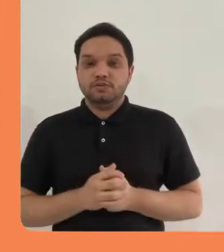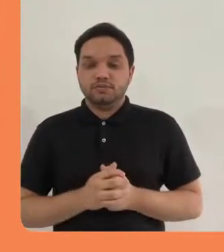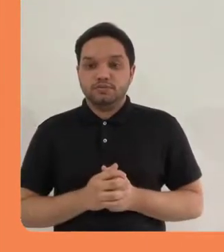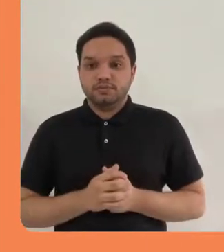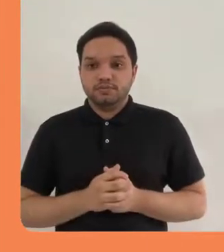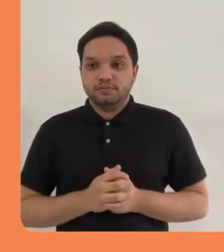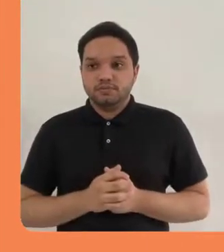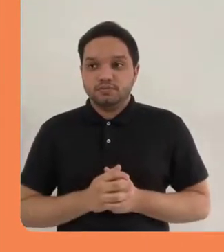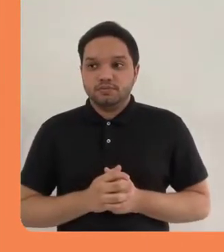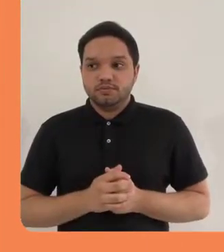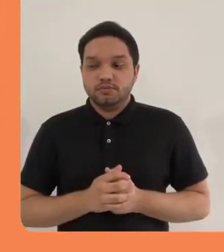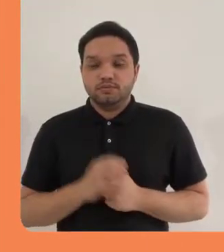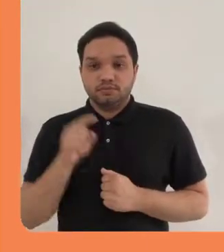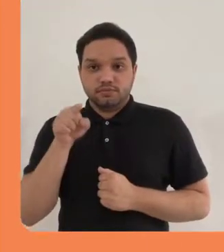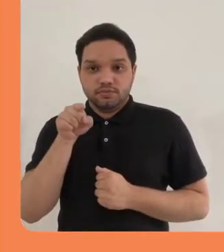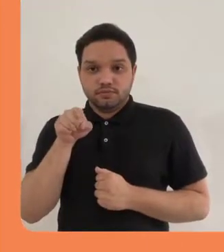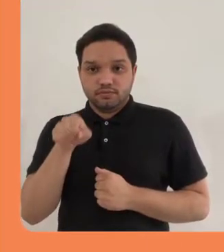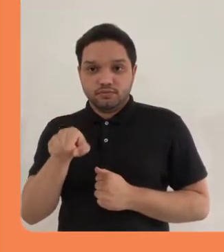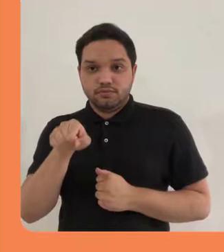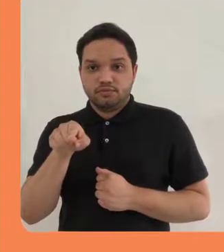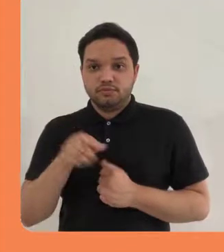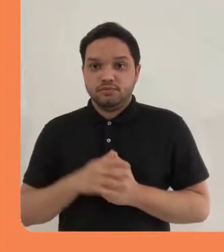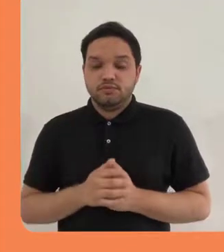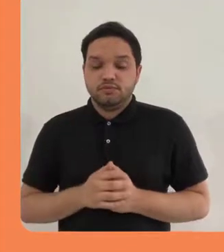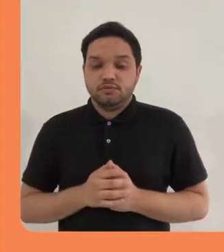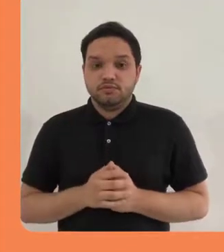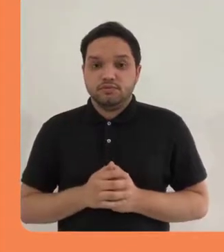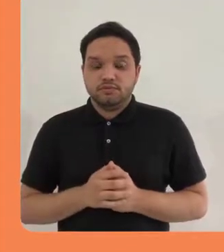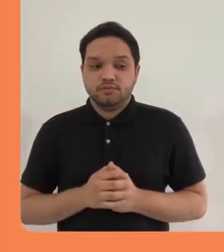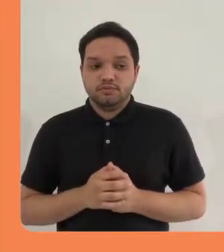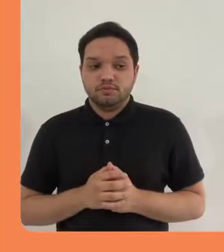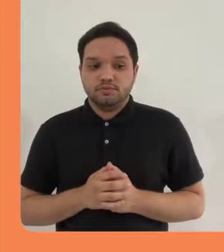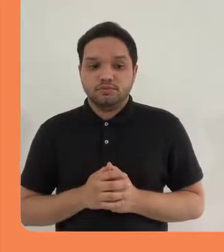tarefa. Vamos adicionar uma tarefa.